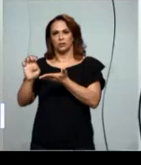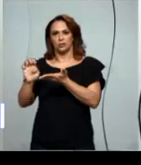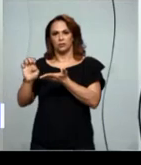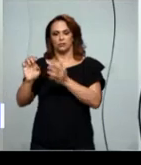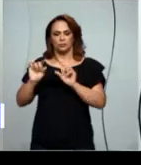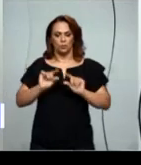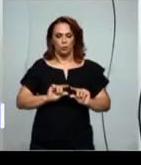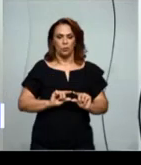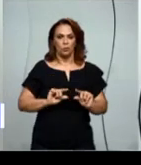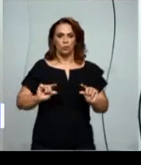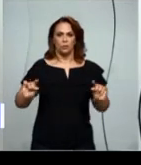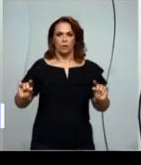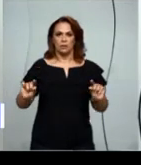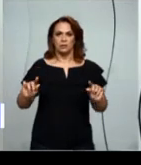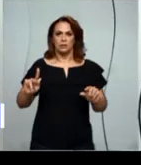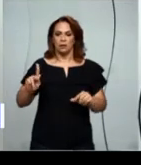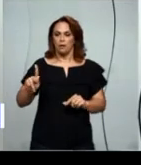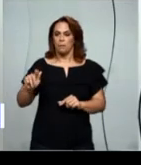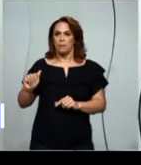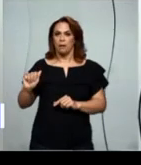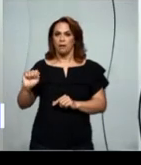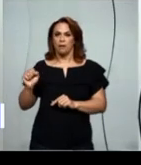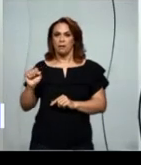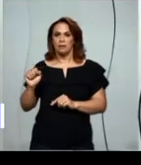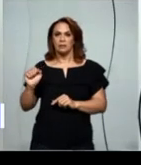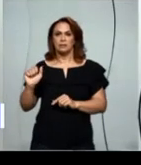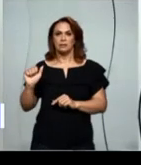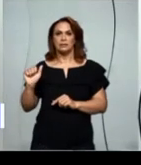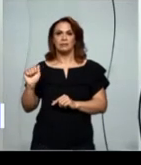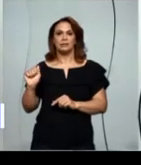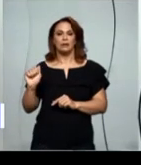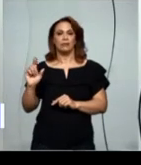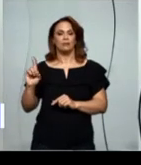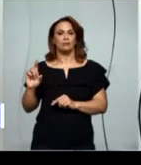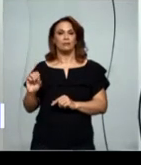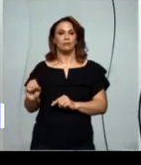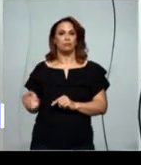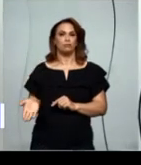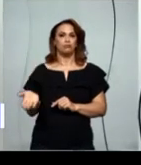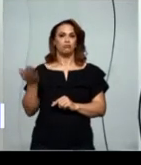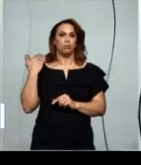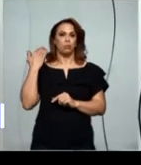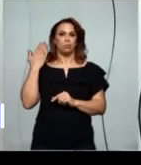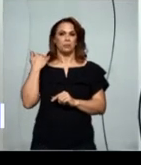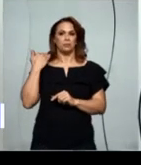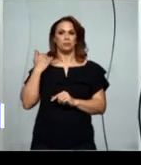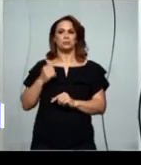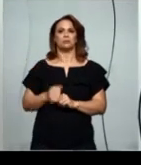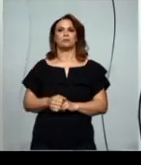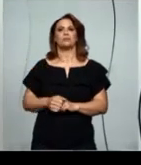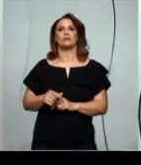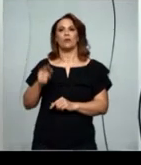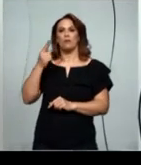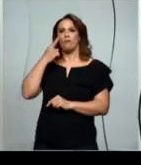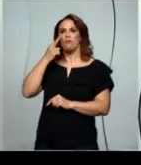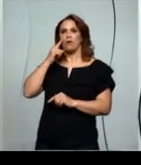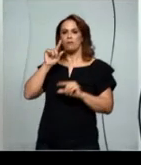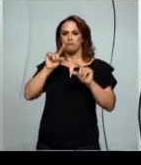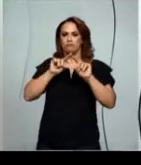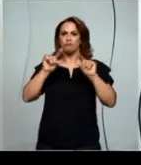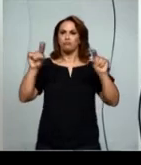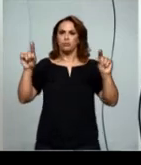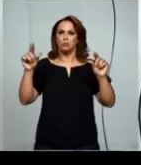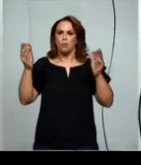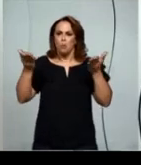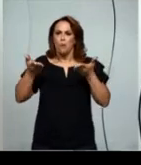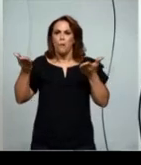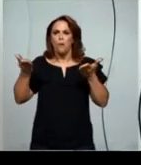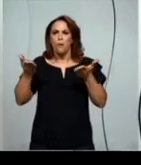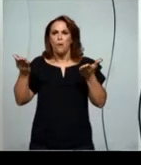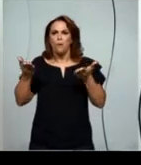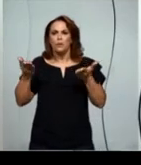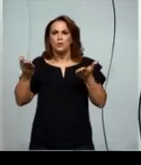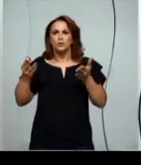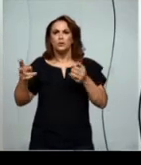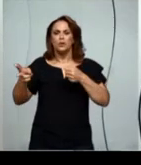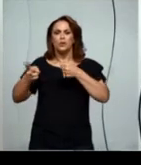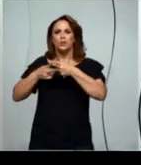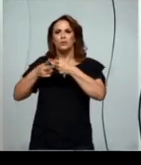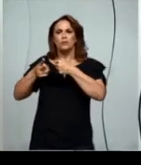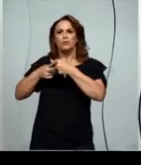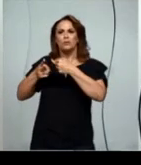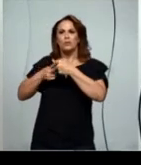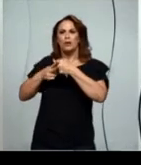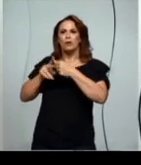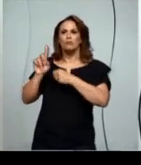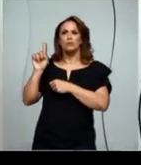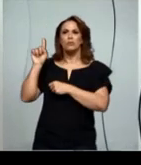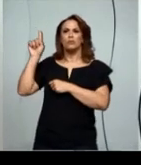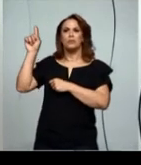que nós temos aqui são o verbo, olha só, watch, they watch TV, eles assistem TV. E a diferença no